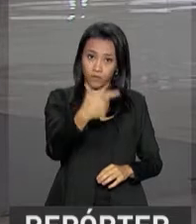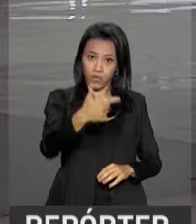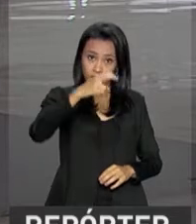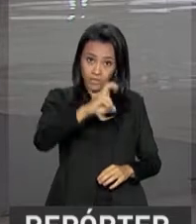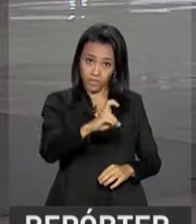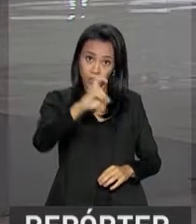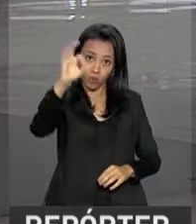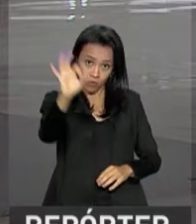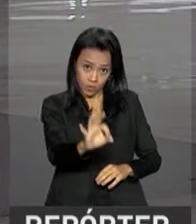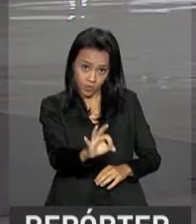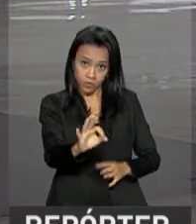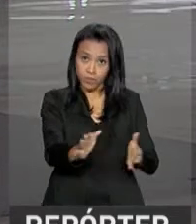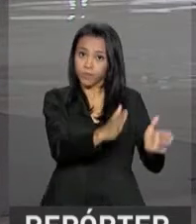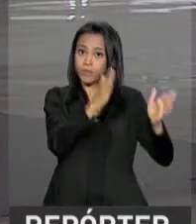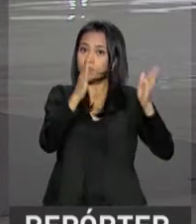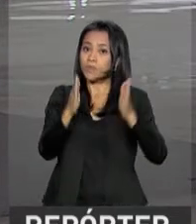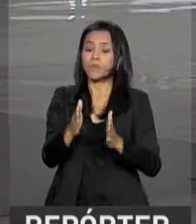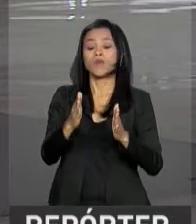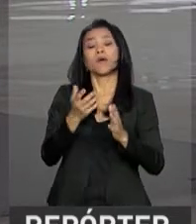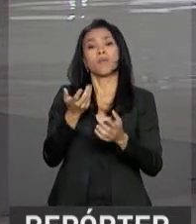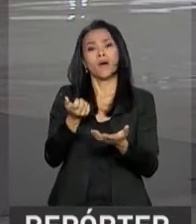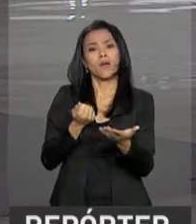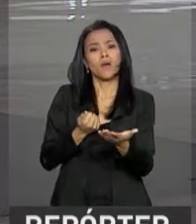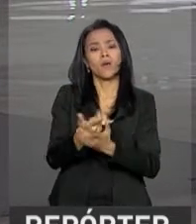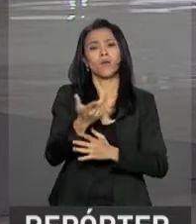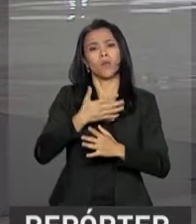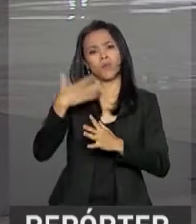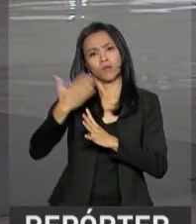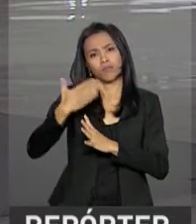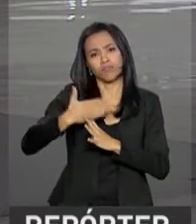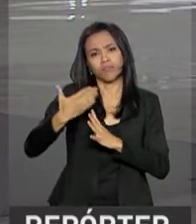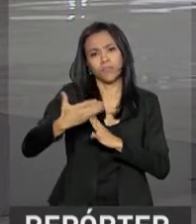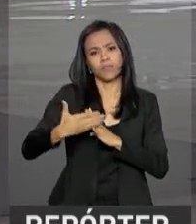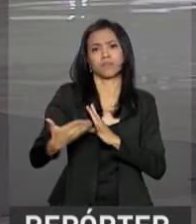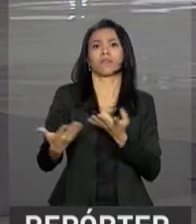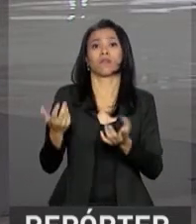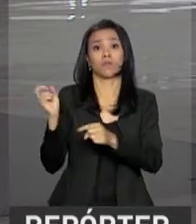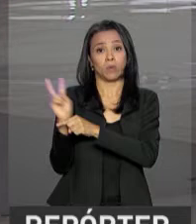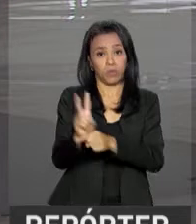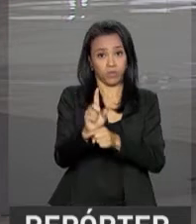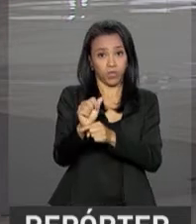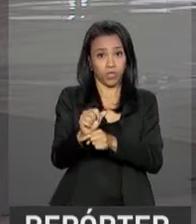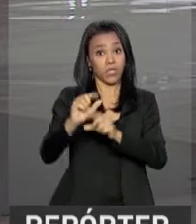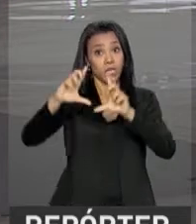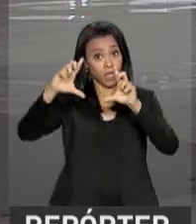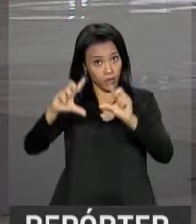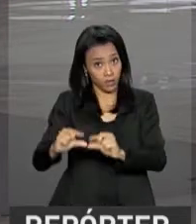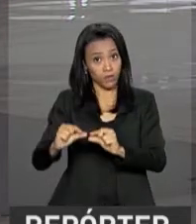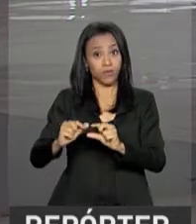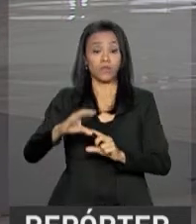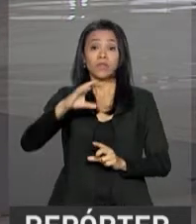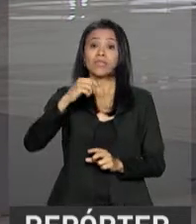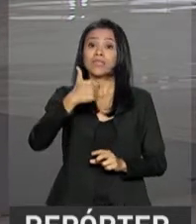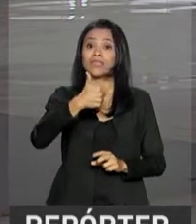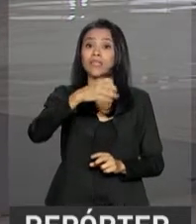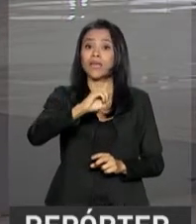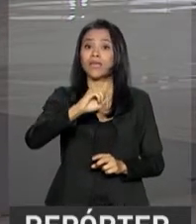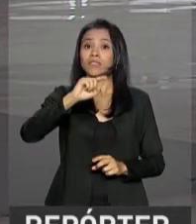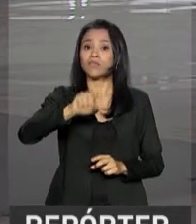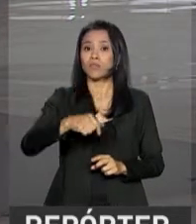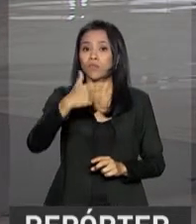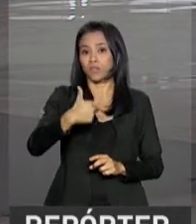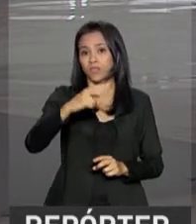para financiamentos pelo sistema financeiro de habitação a taxa caiu de 10,25 por cento